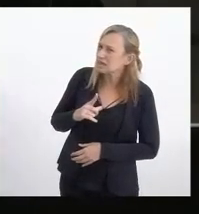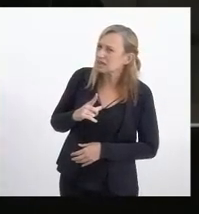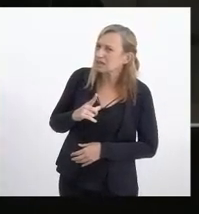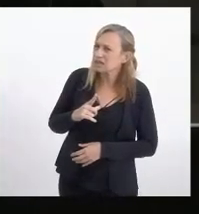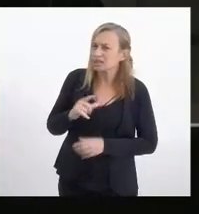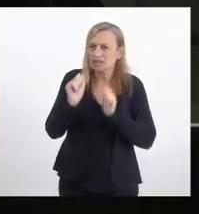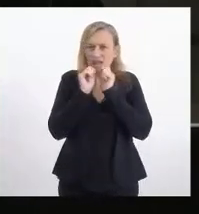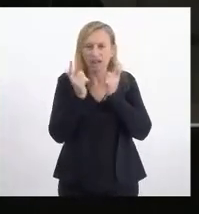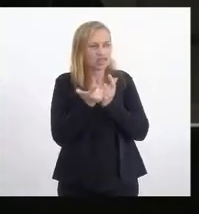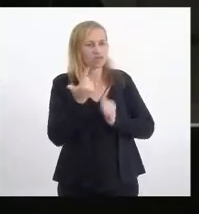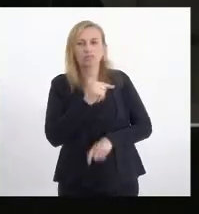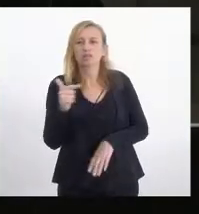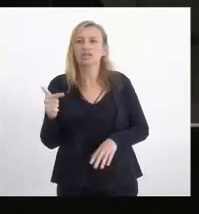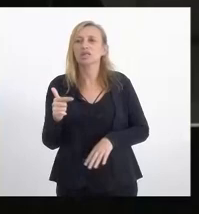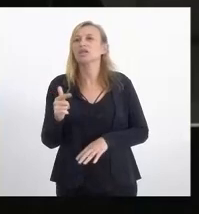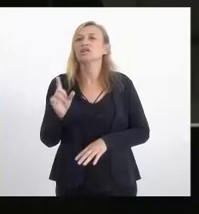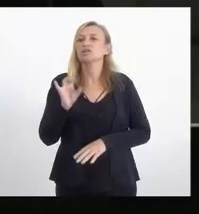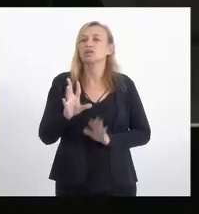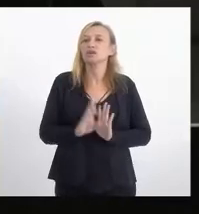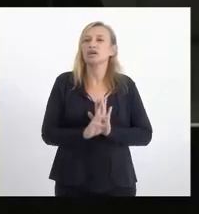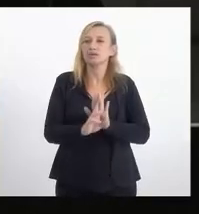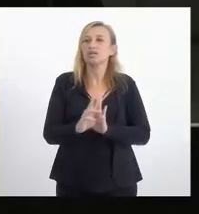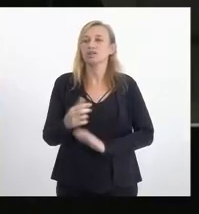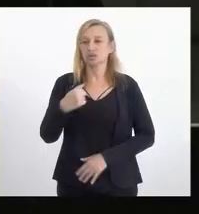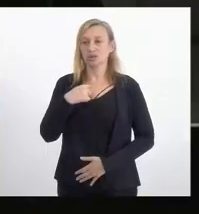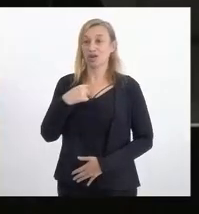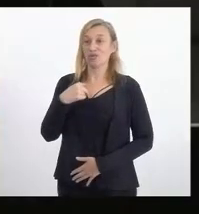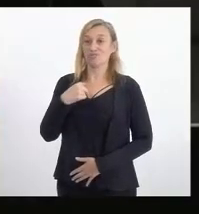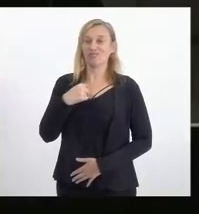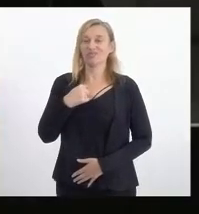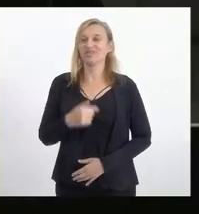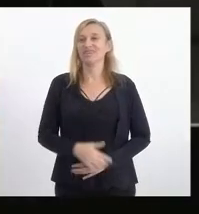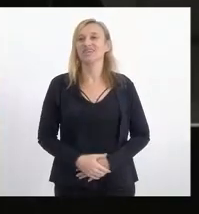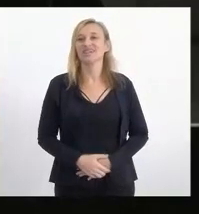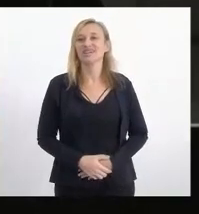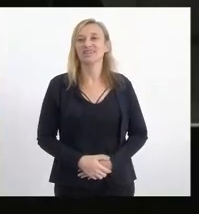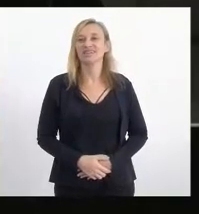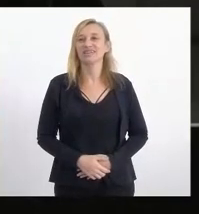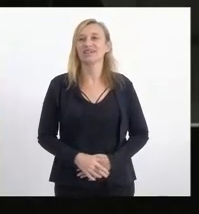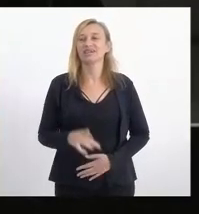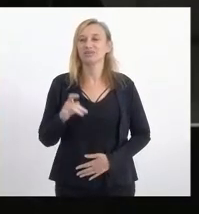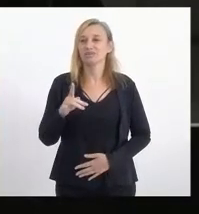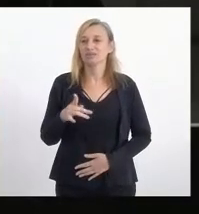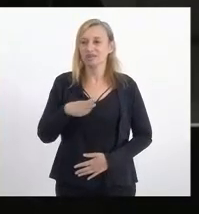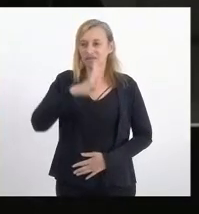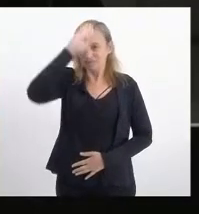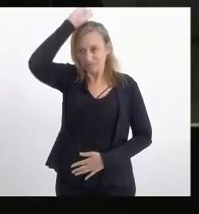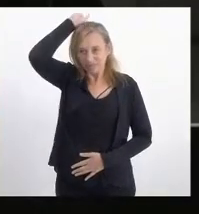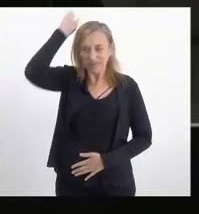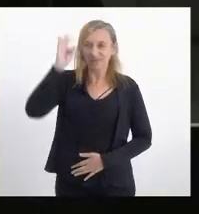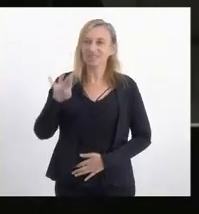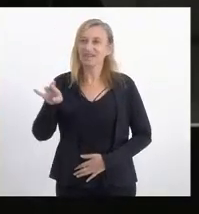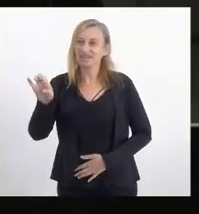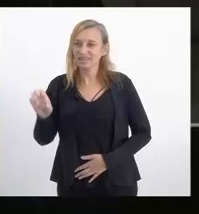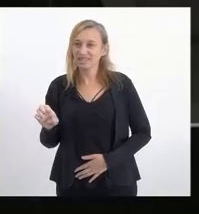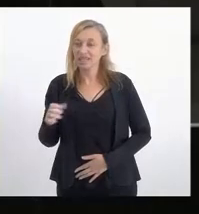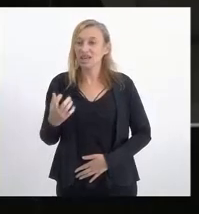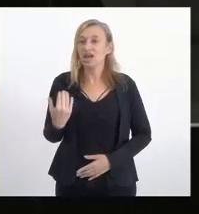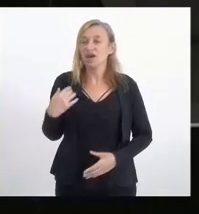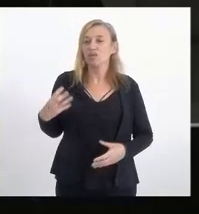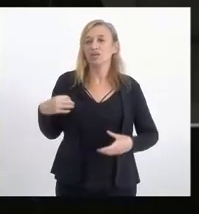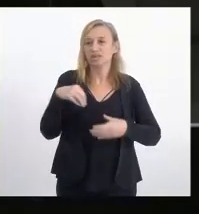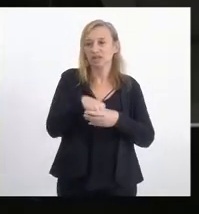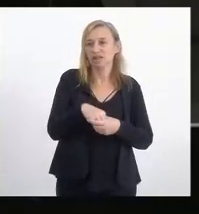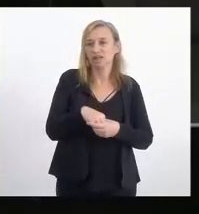na alerj não tem então que representa sou eu mesma a bombeira Itinerante é eu